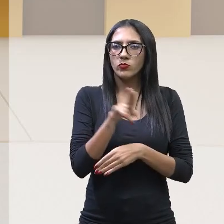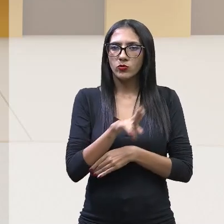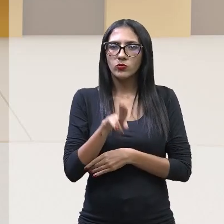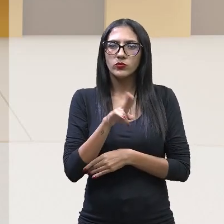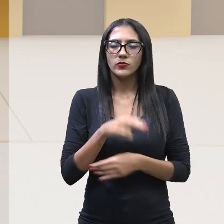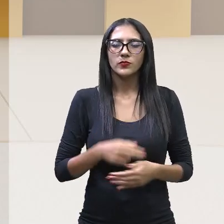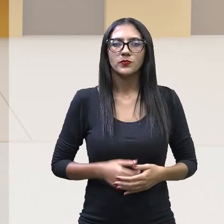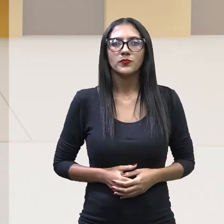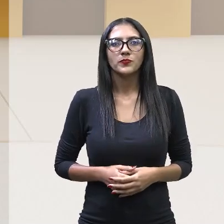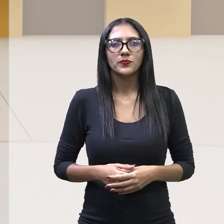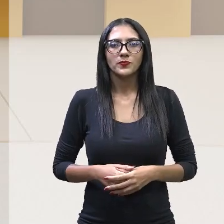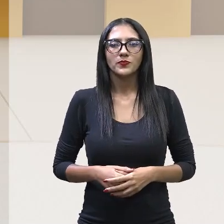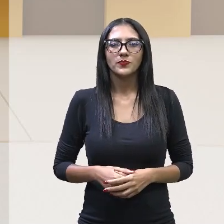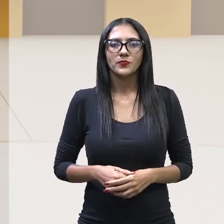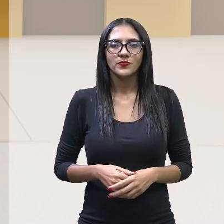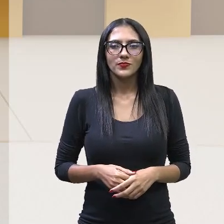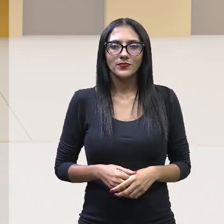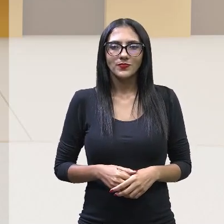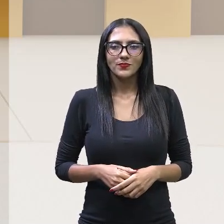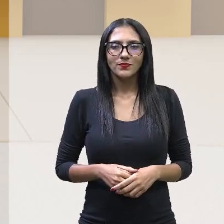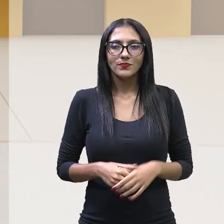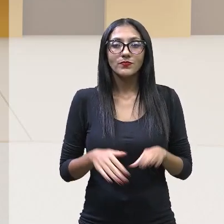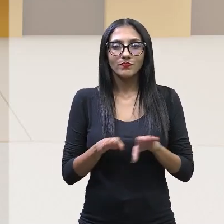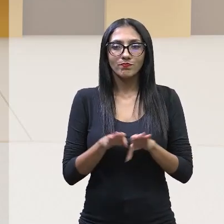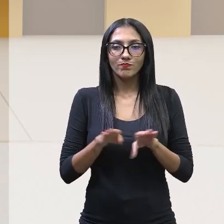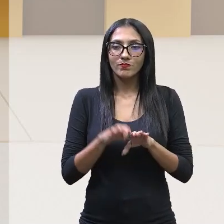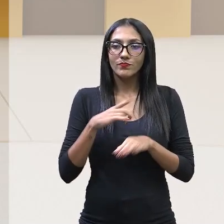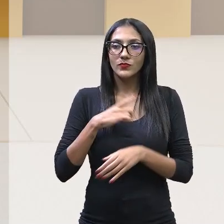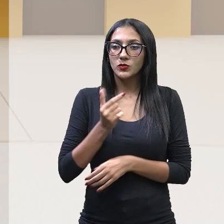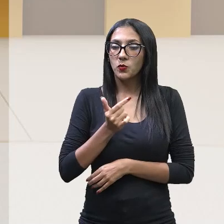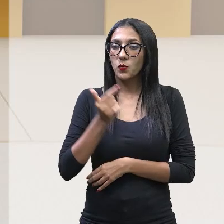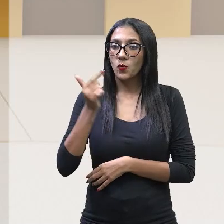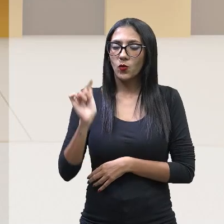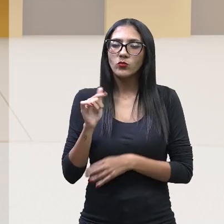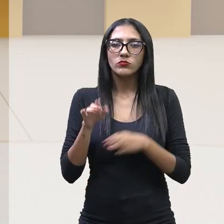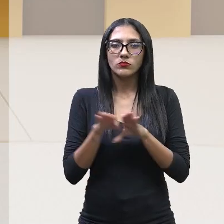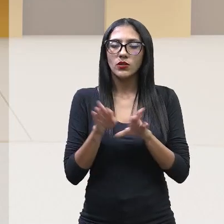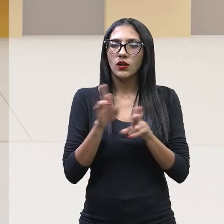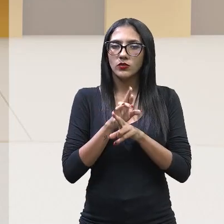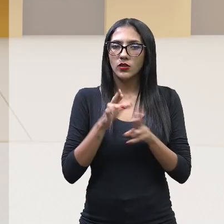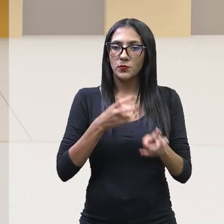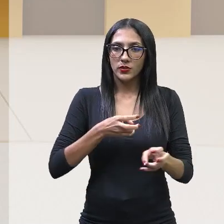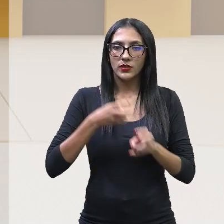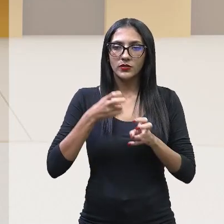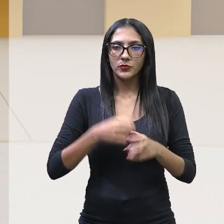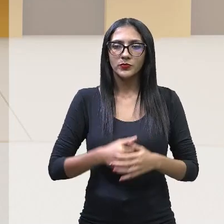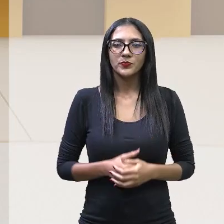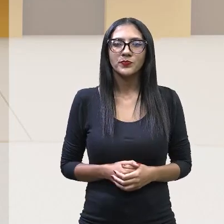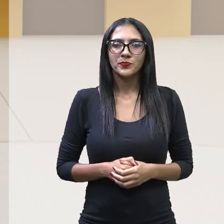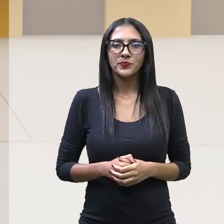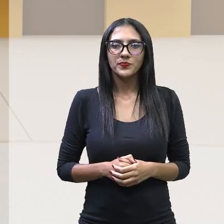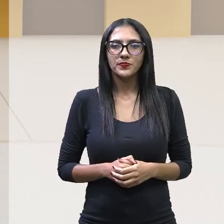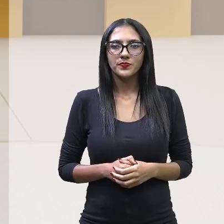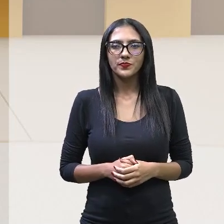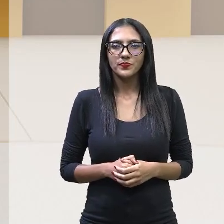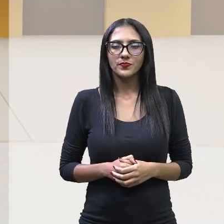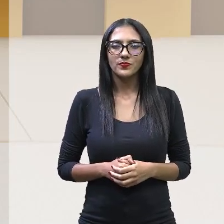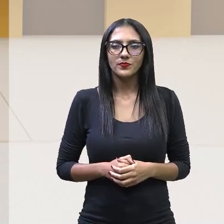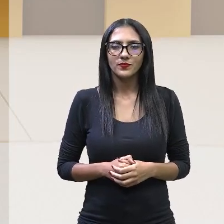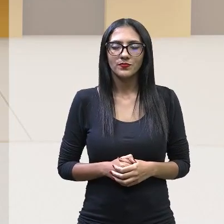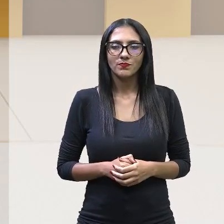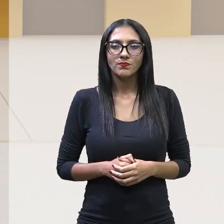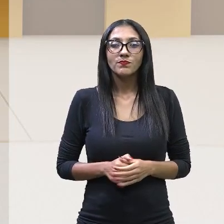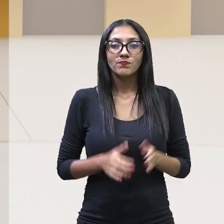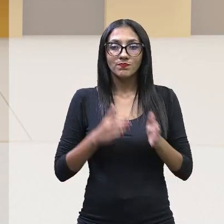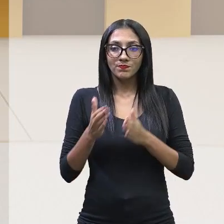Muito bem, pessoal. Mas olha só, tem outras ocupações também que estão relacionadas à mineração. Uma delas, vamos trazer agora, mais